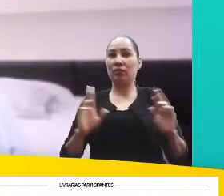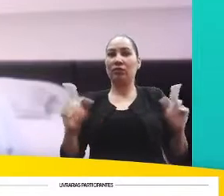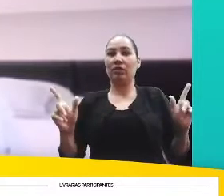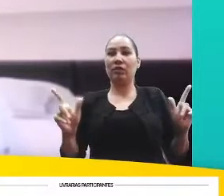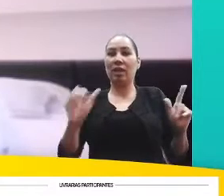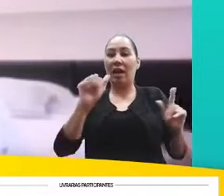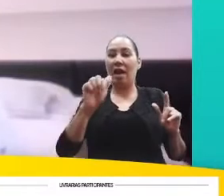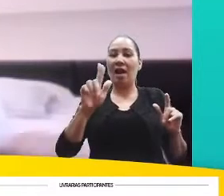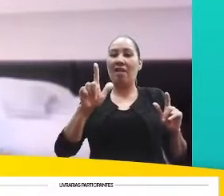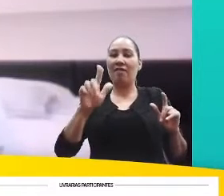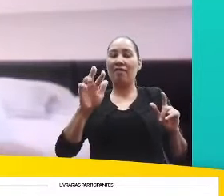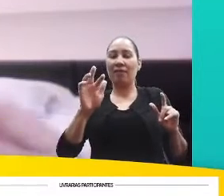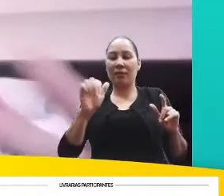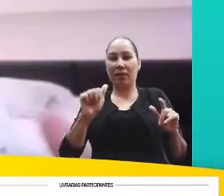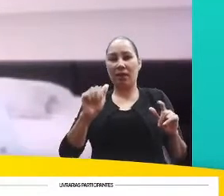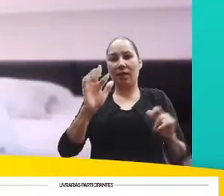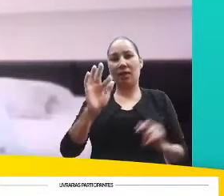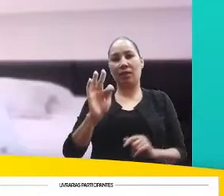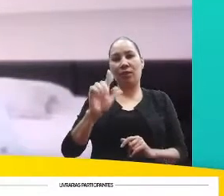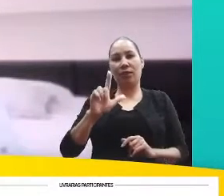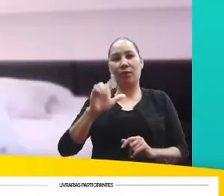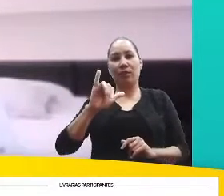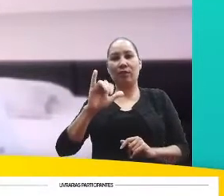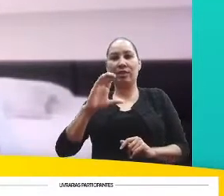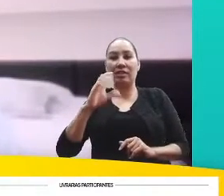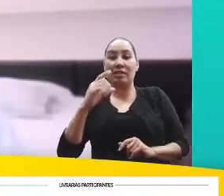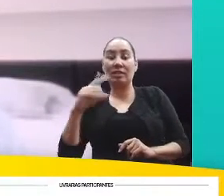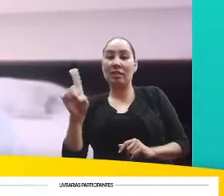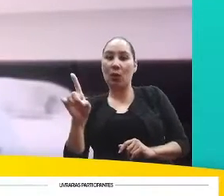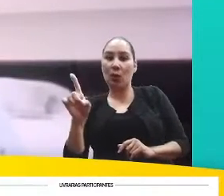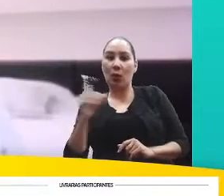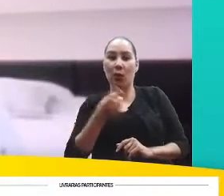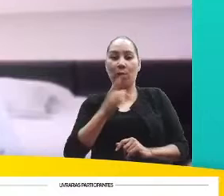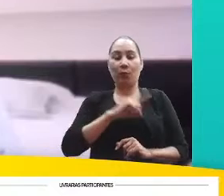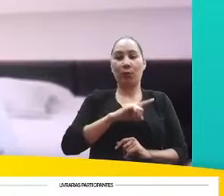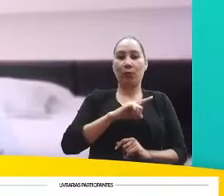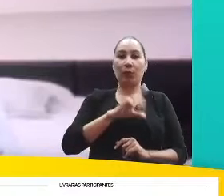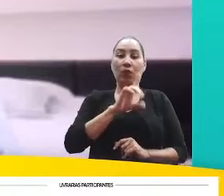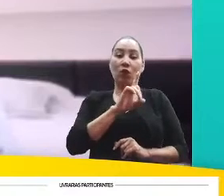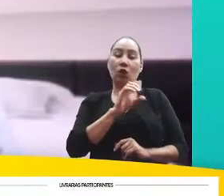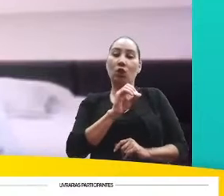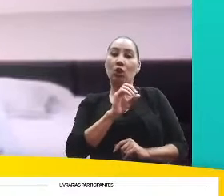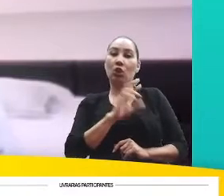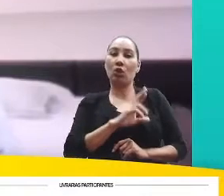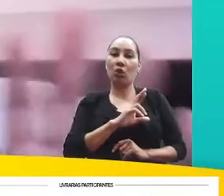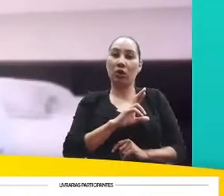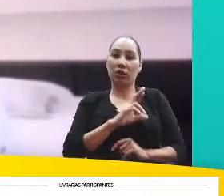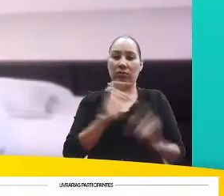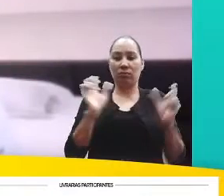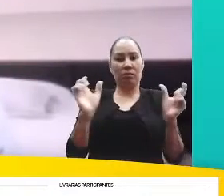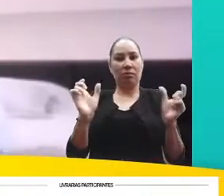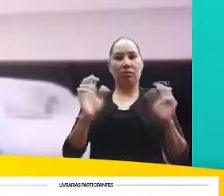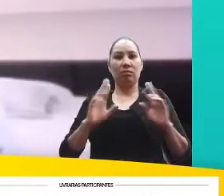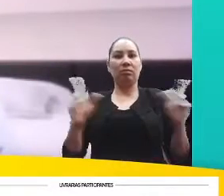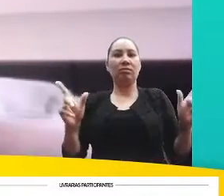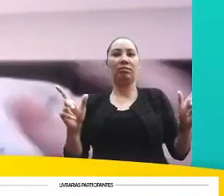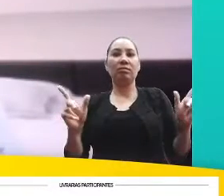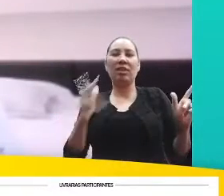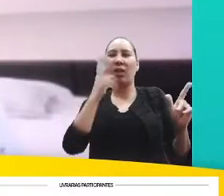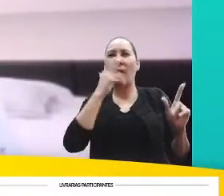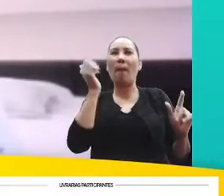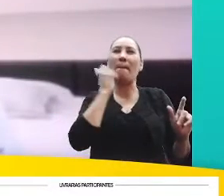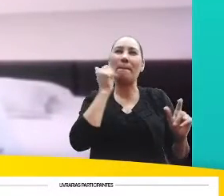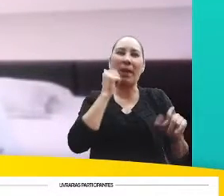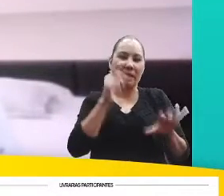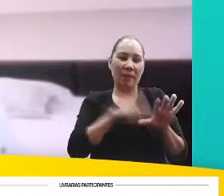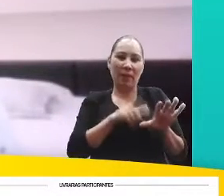tem significados diferentes. Dor nós sentimos, por exemplo, quando uma pedra cai no nosso pé. Vai doer, dói muito. Dor